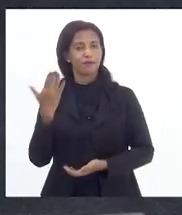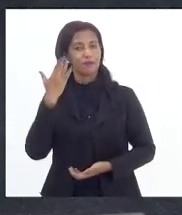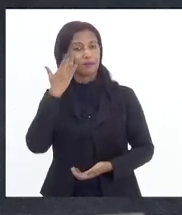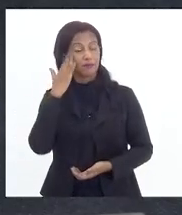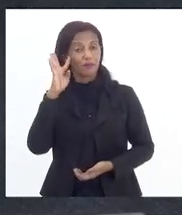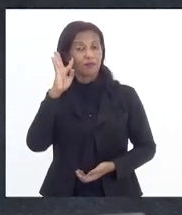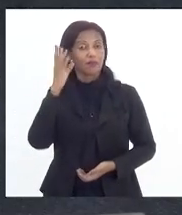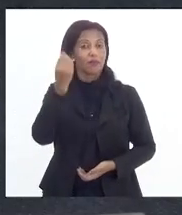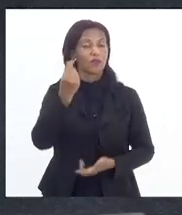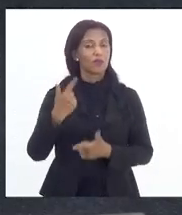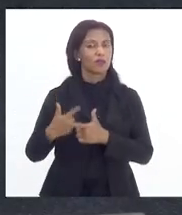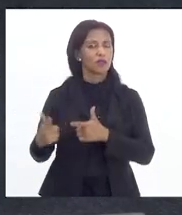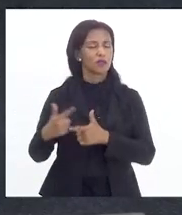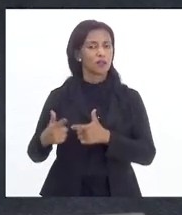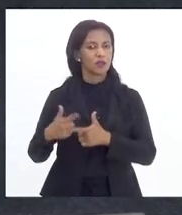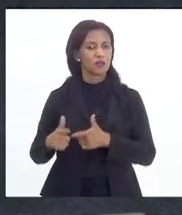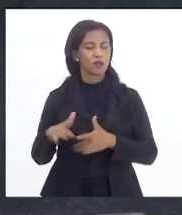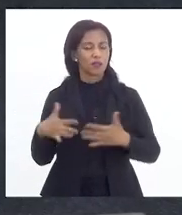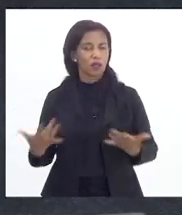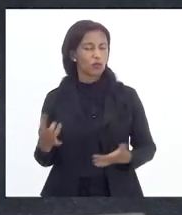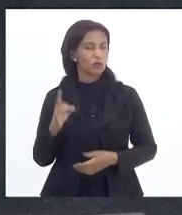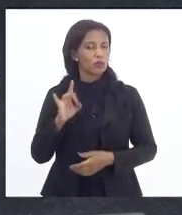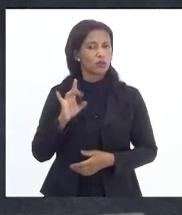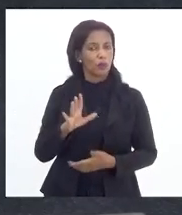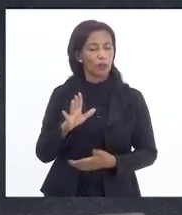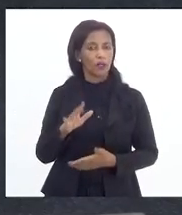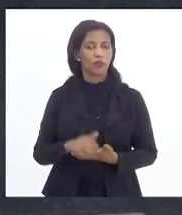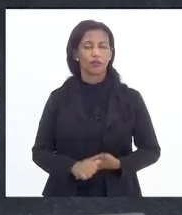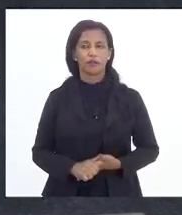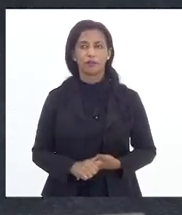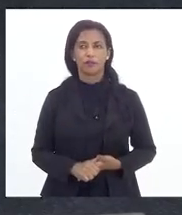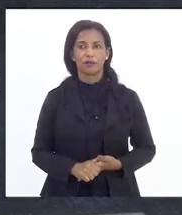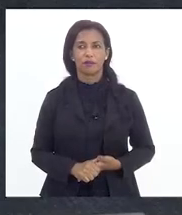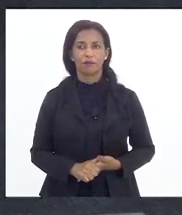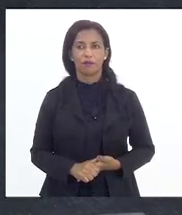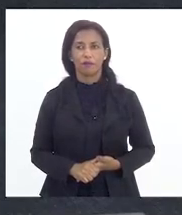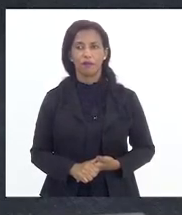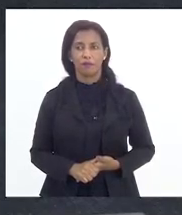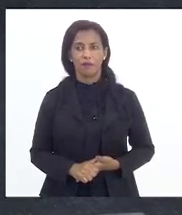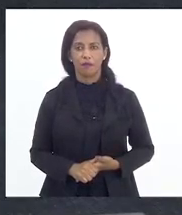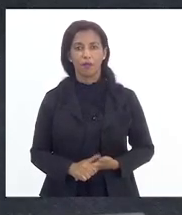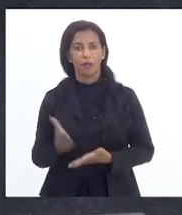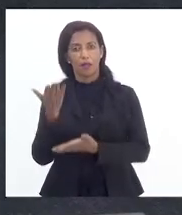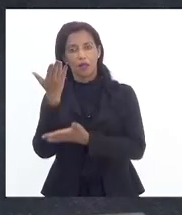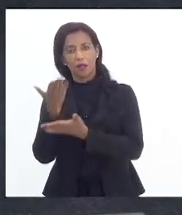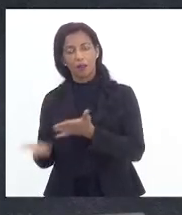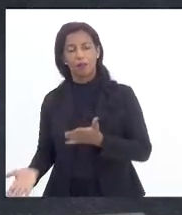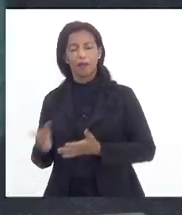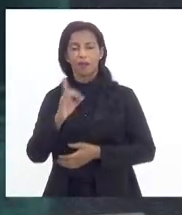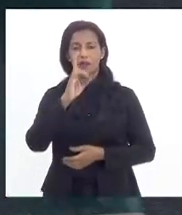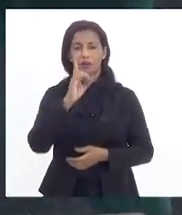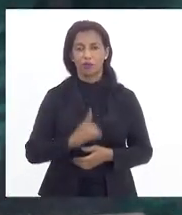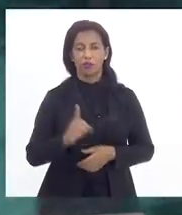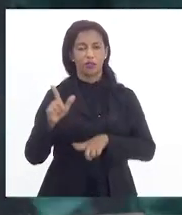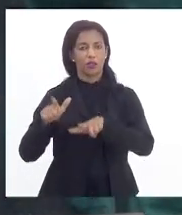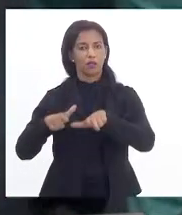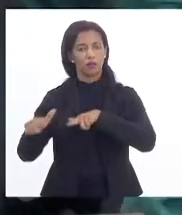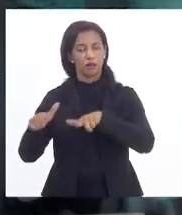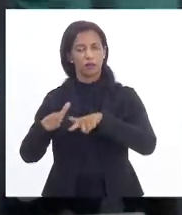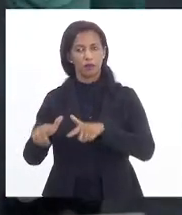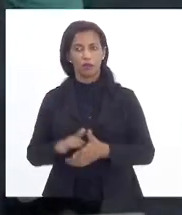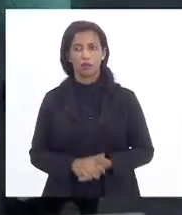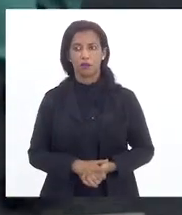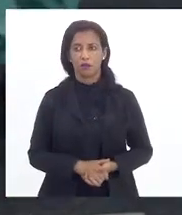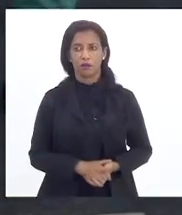gente a resolver esses problemas tão somente através da perda dos direitos dos Servidores